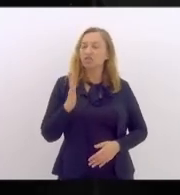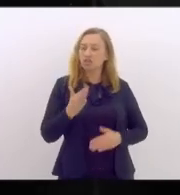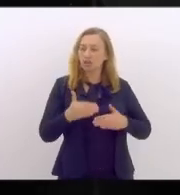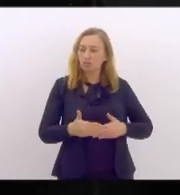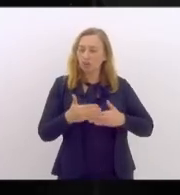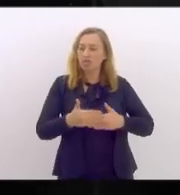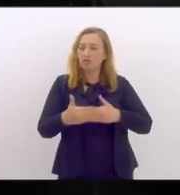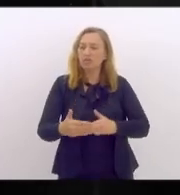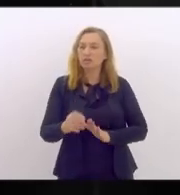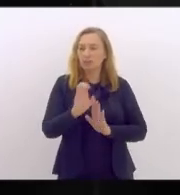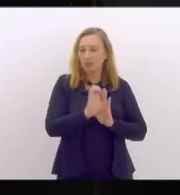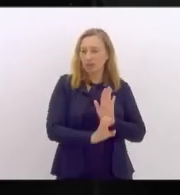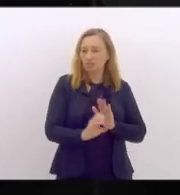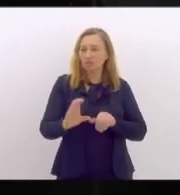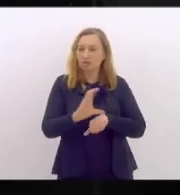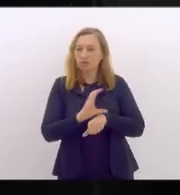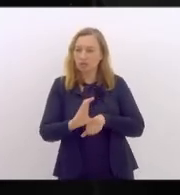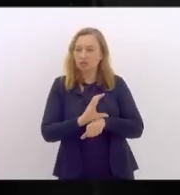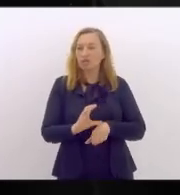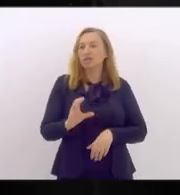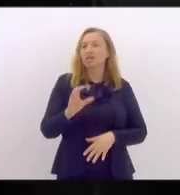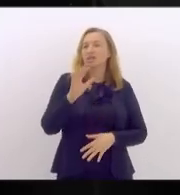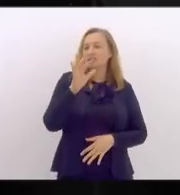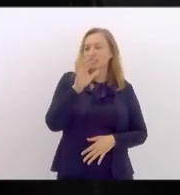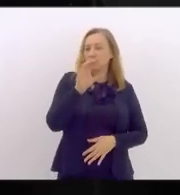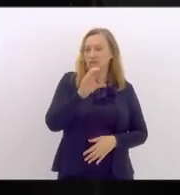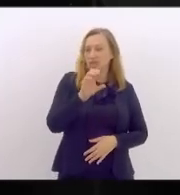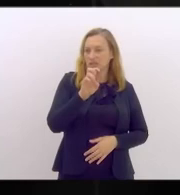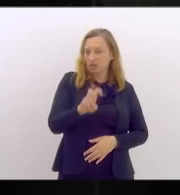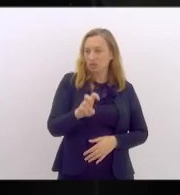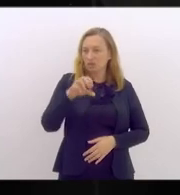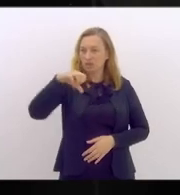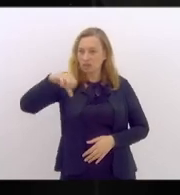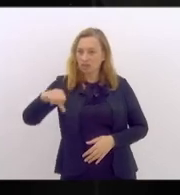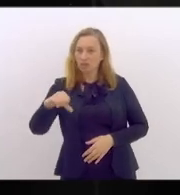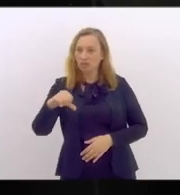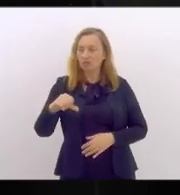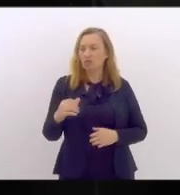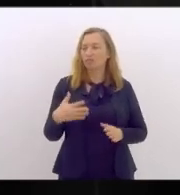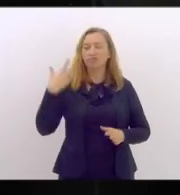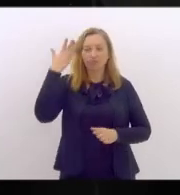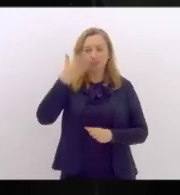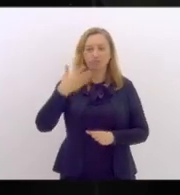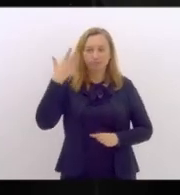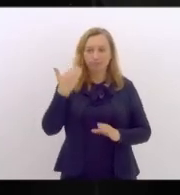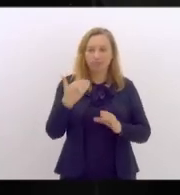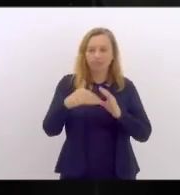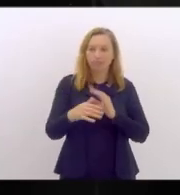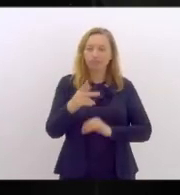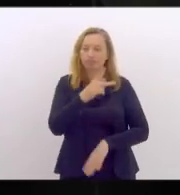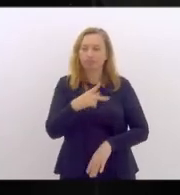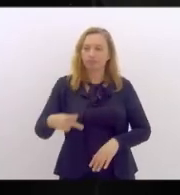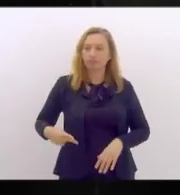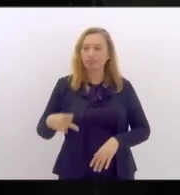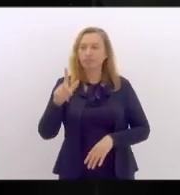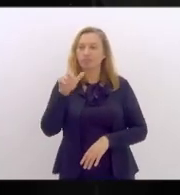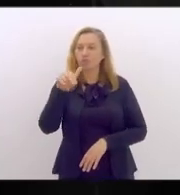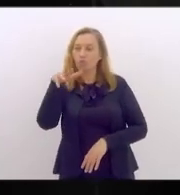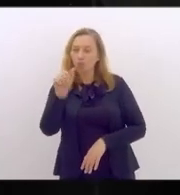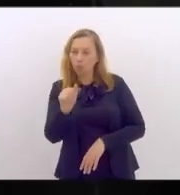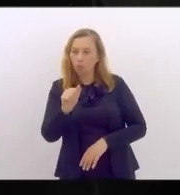constitucional 59 de 2009 mensagem do presidente Lula ao congresso que aumentou a faixa etária obrigatória